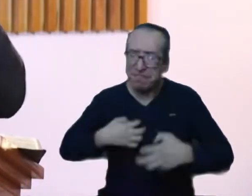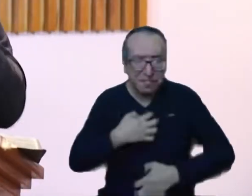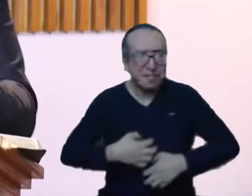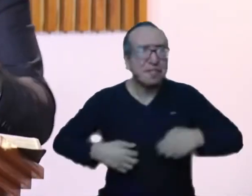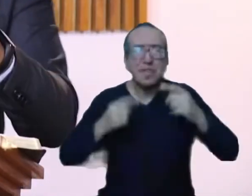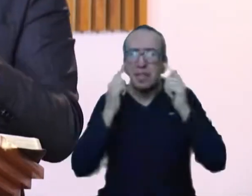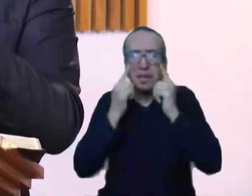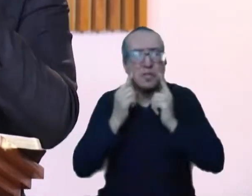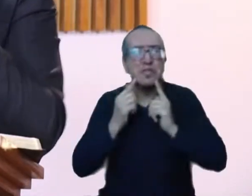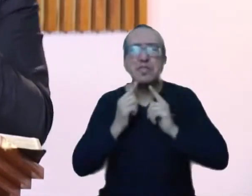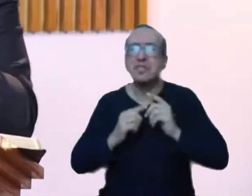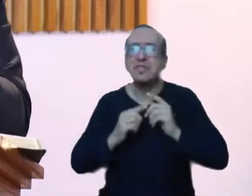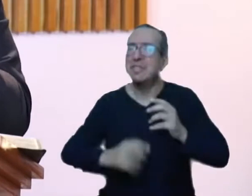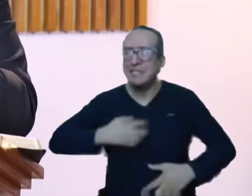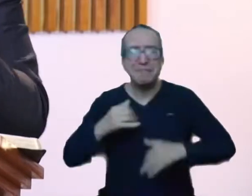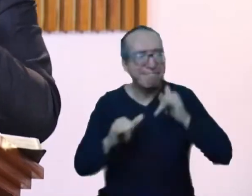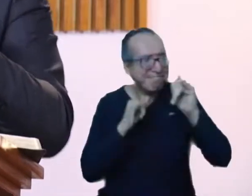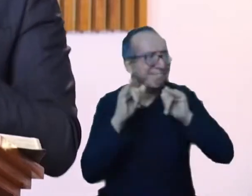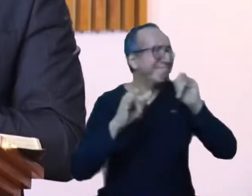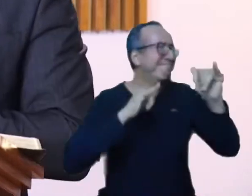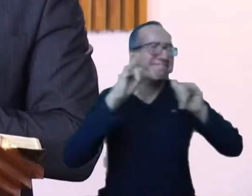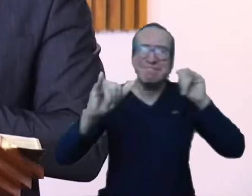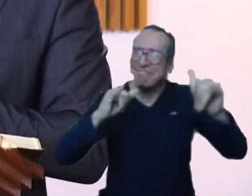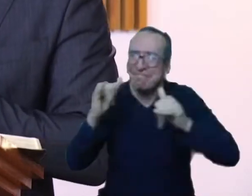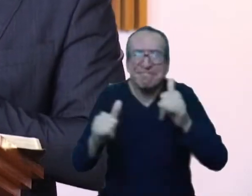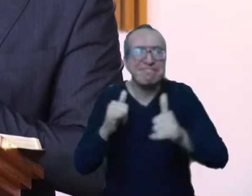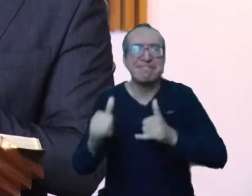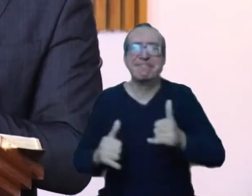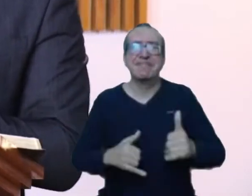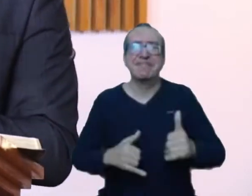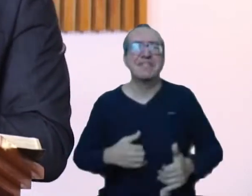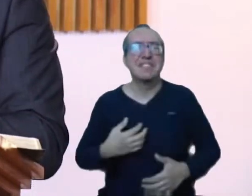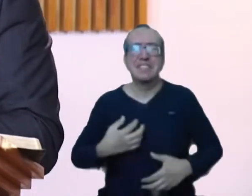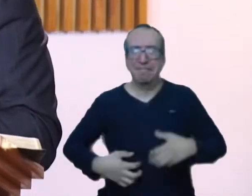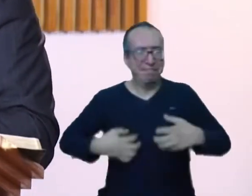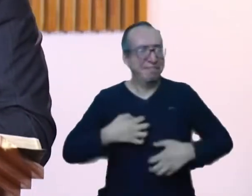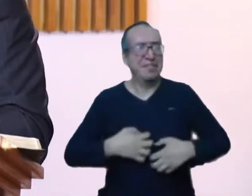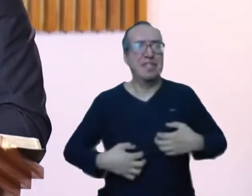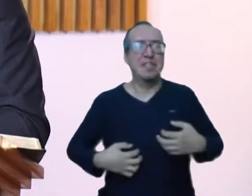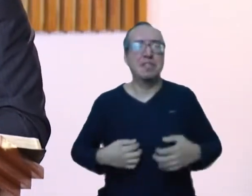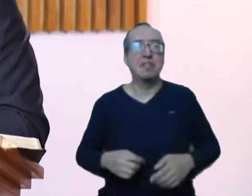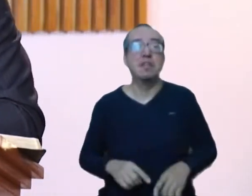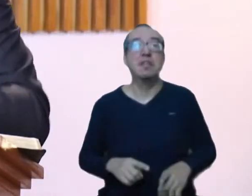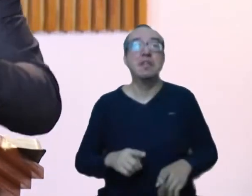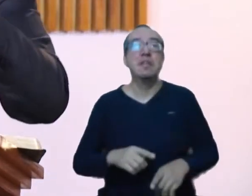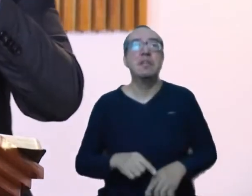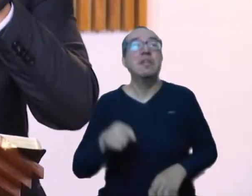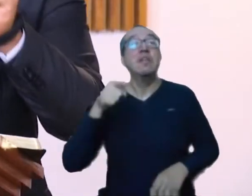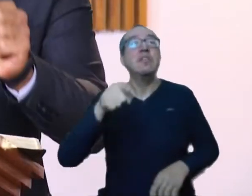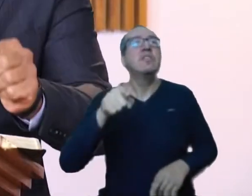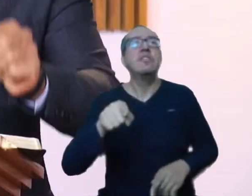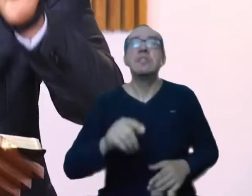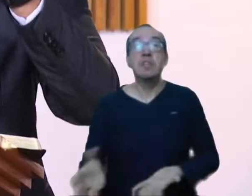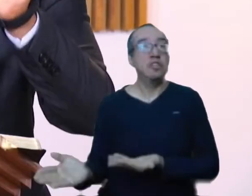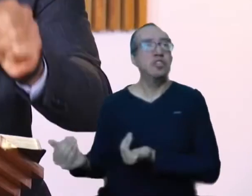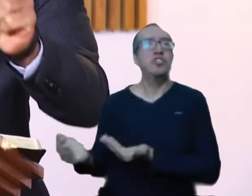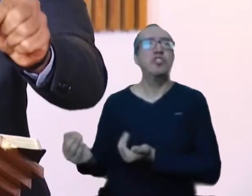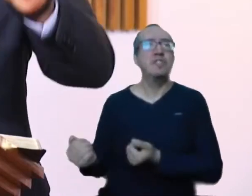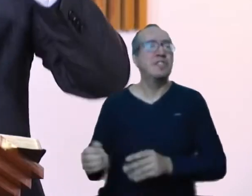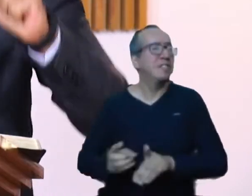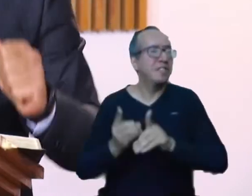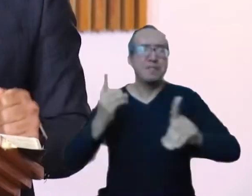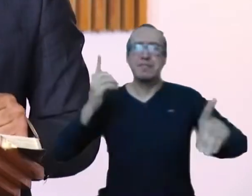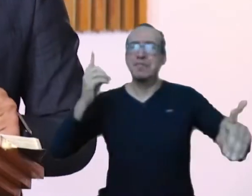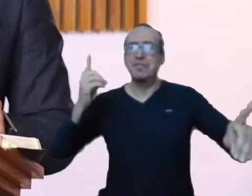a plantear, porque você, jovem que está me ouvindo hoje, e que está desviado do caminho de Deus, existem pessoas que